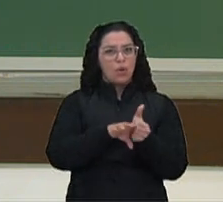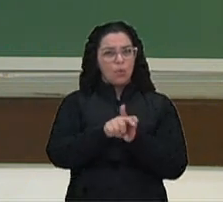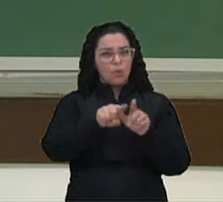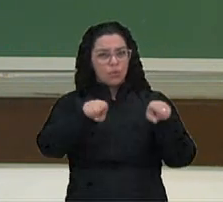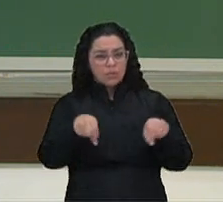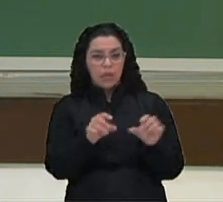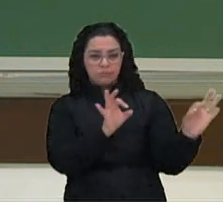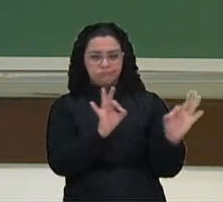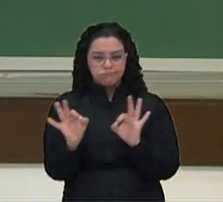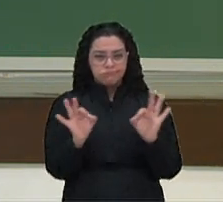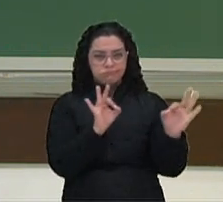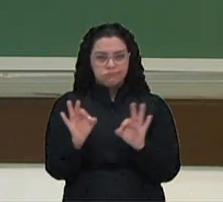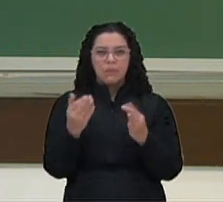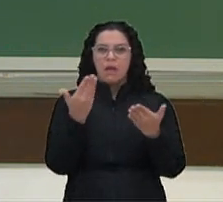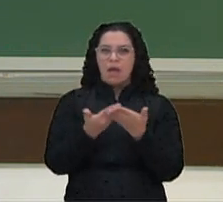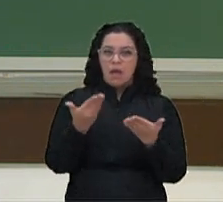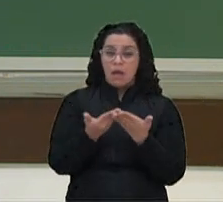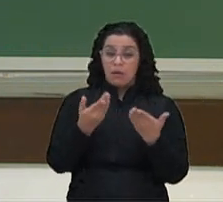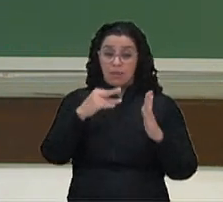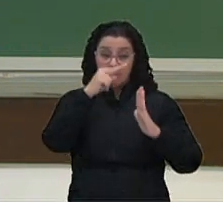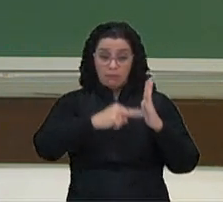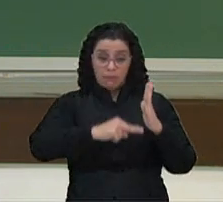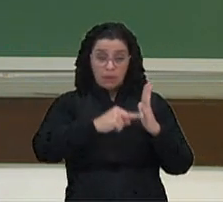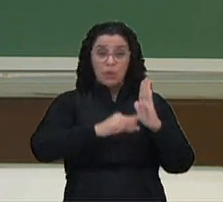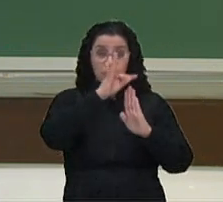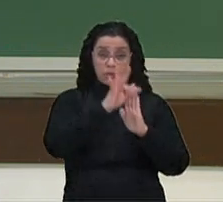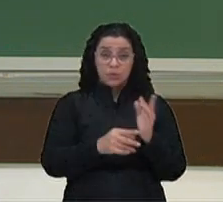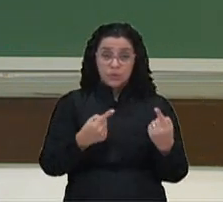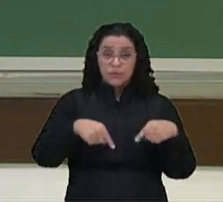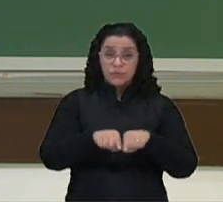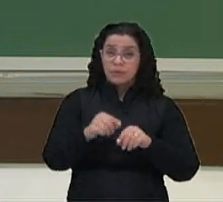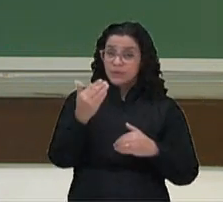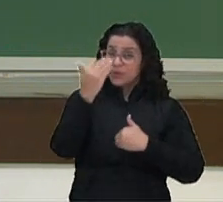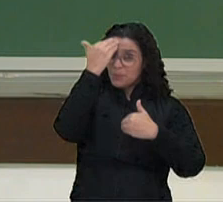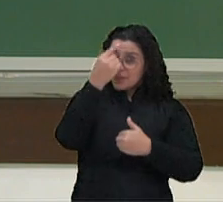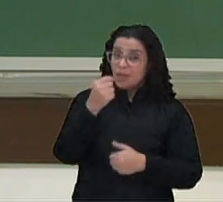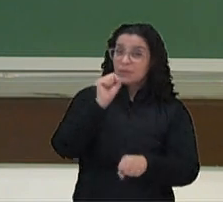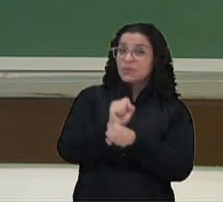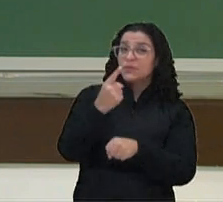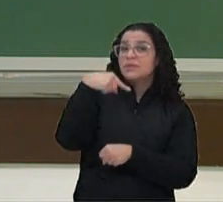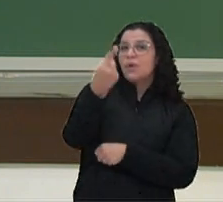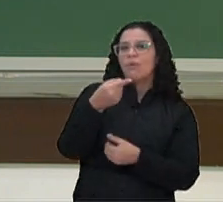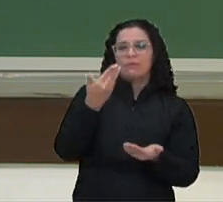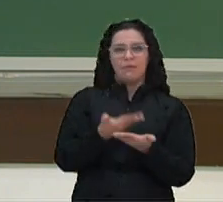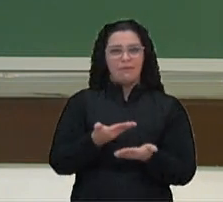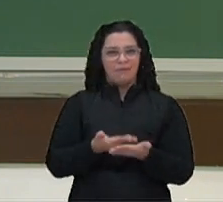a aula, tá? Leia o texto novamente. Thank you very much. See you next class.